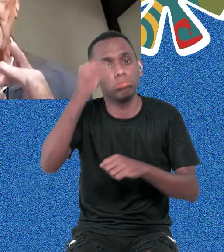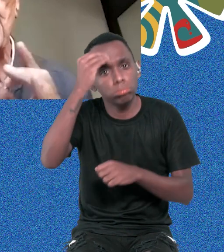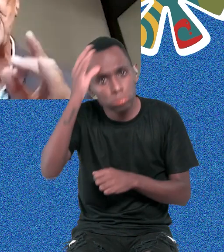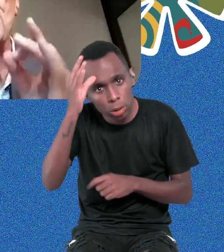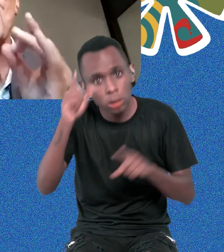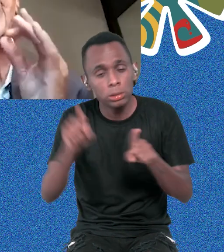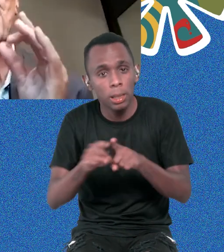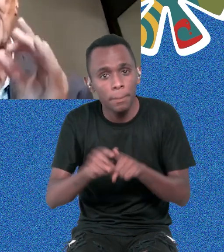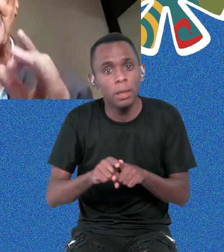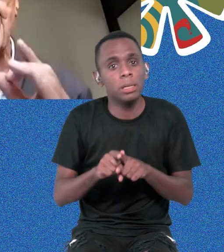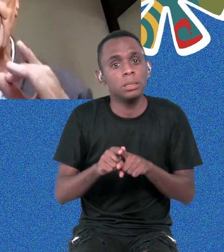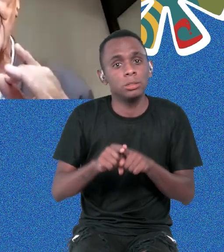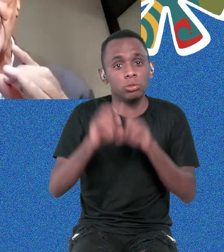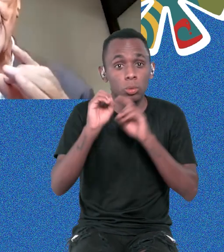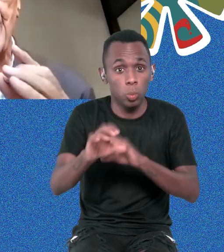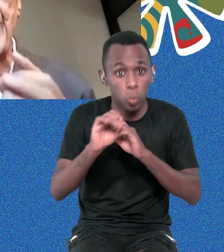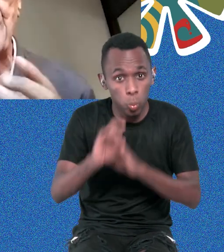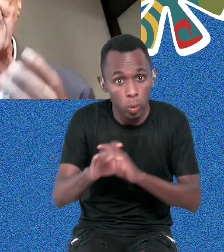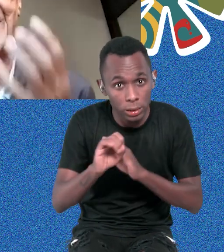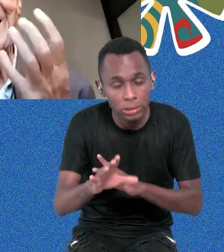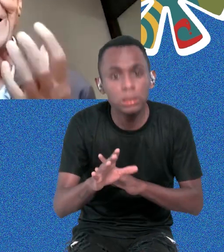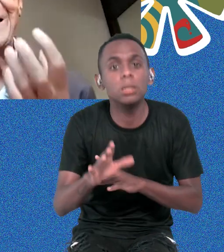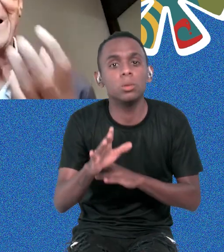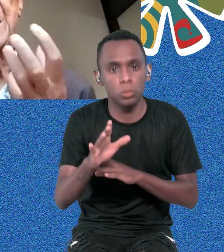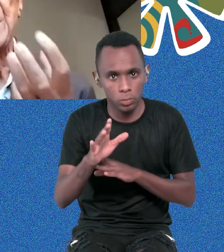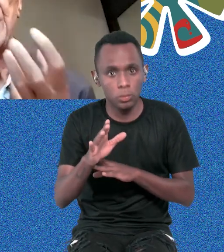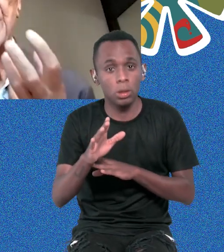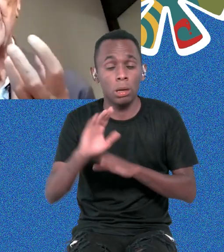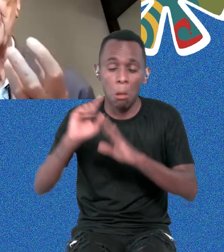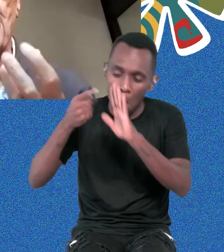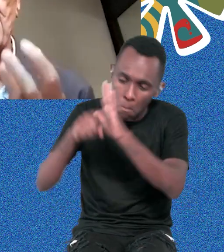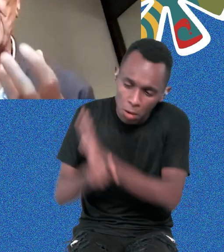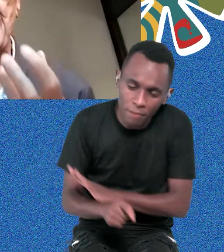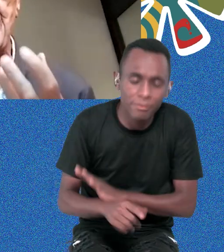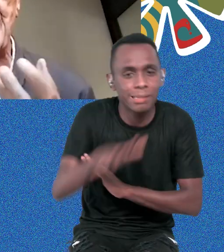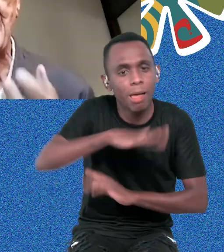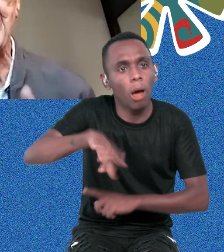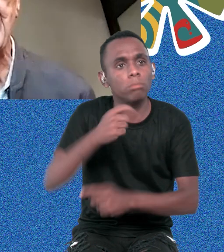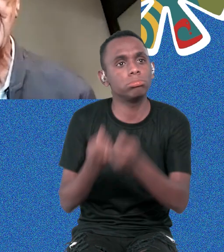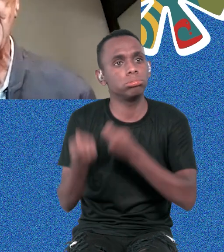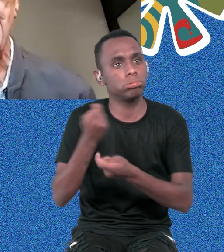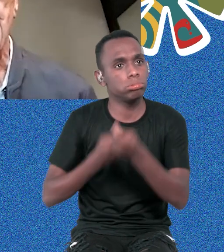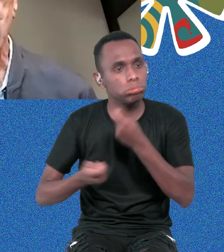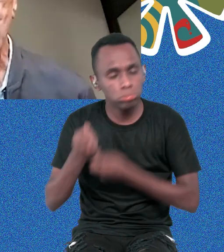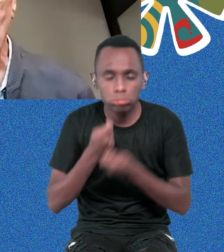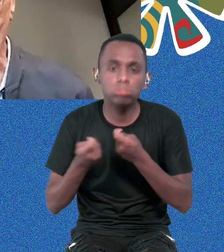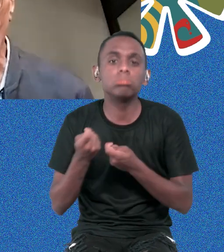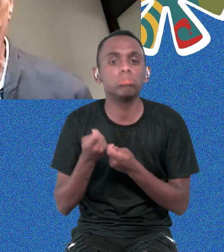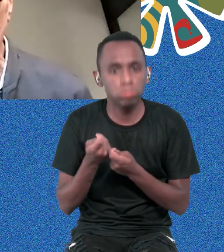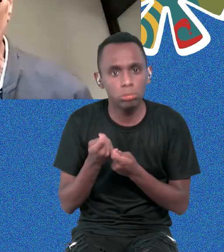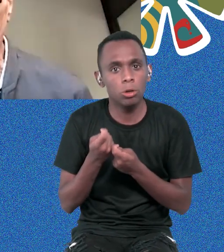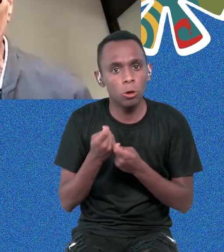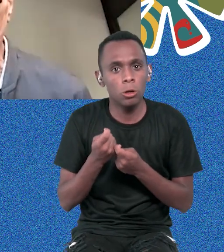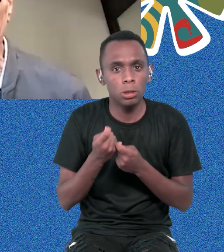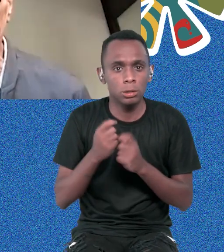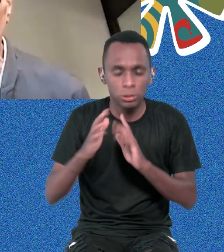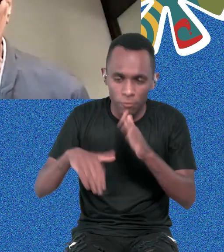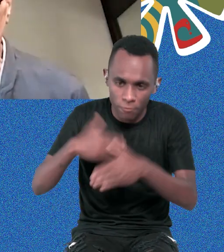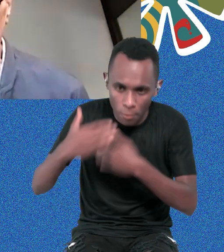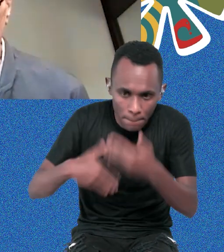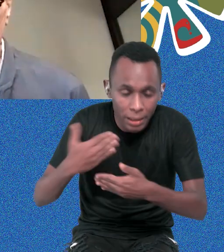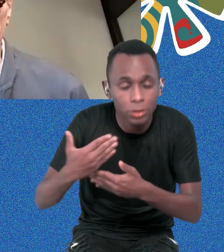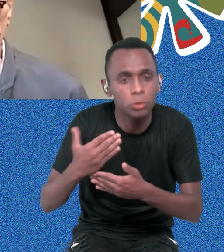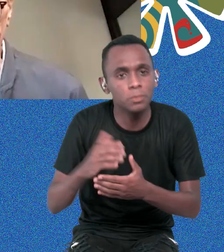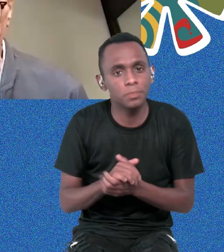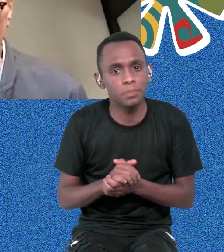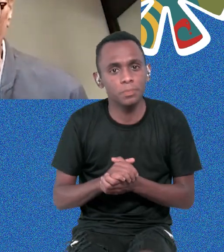conhecimento, a uma estrutura de educação que é mercantil, profundamente mercantil, formando